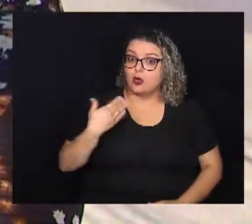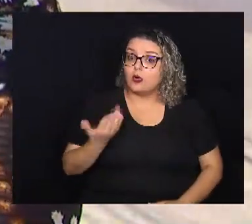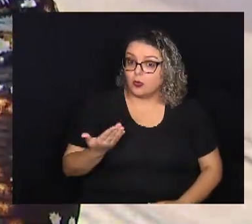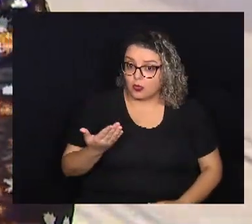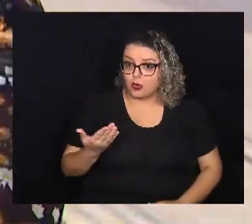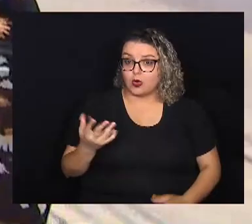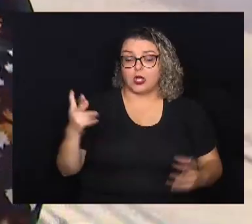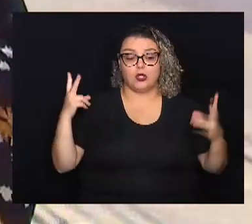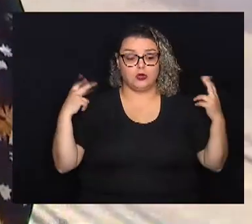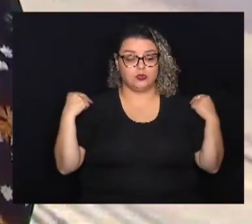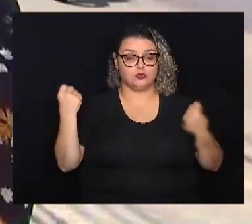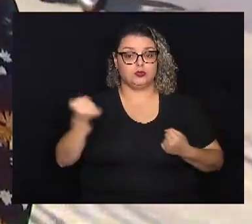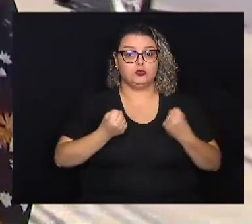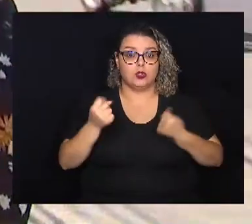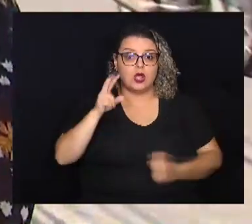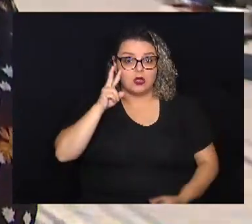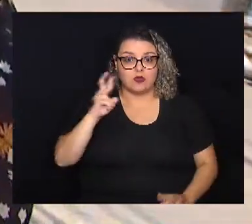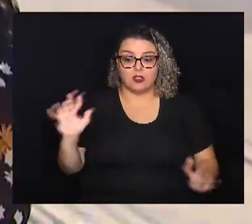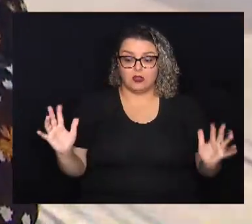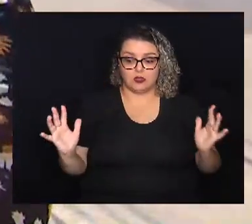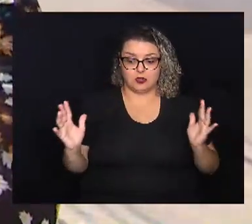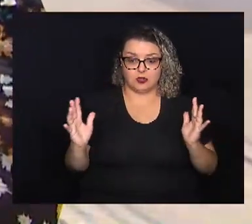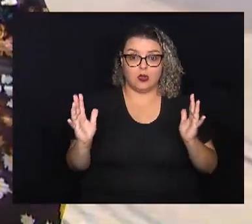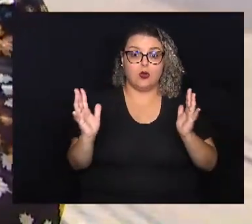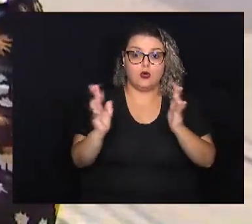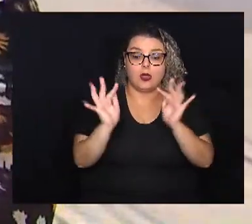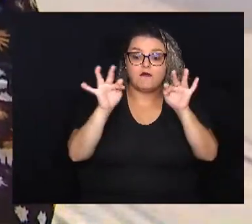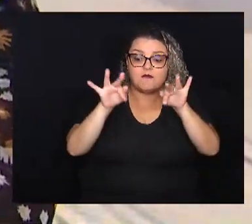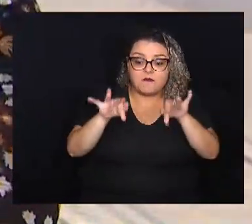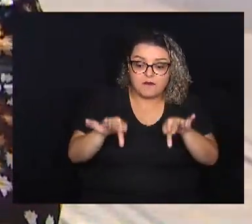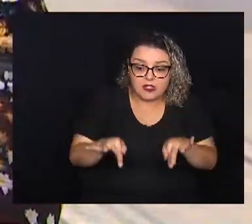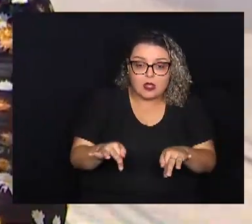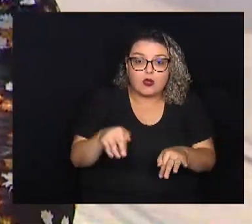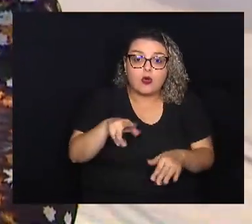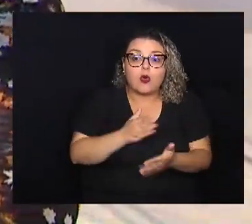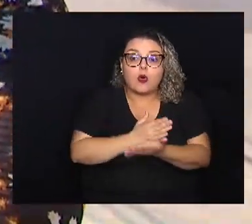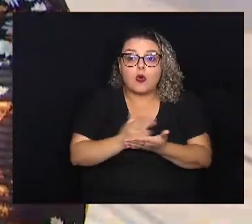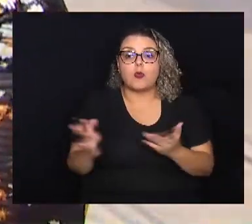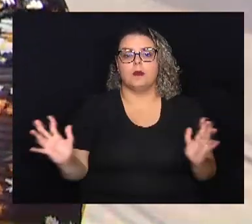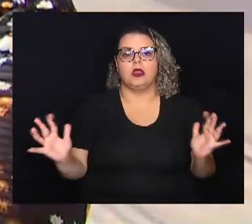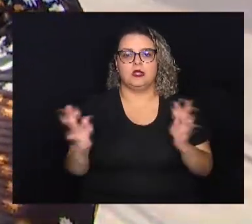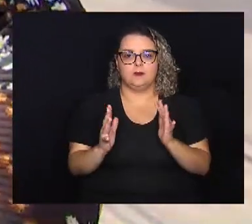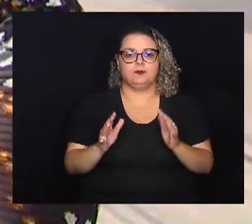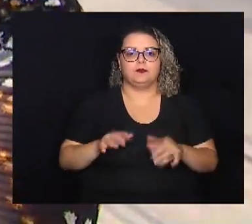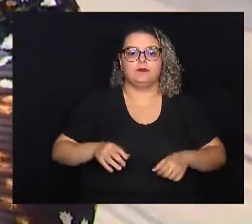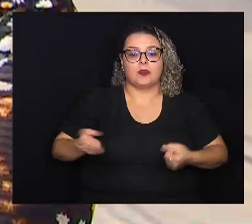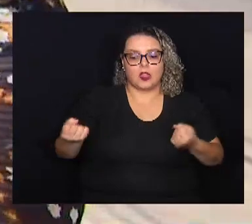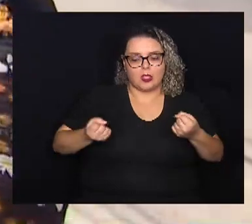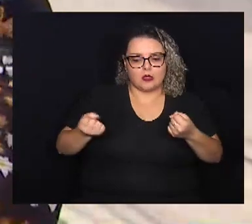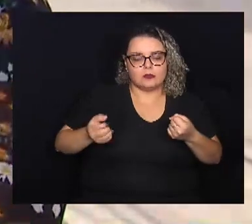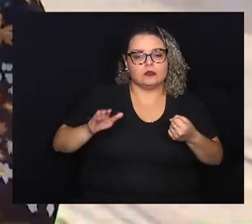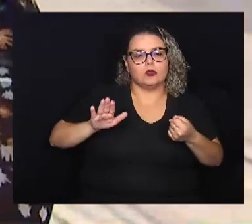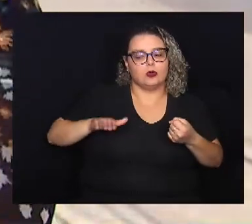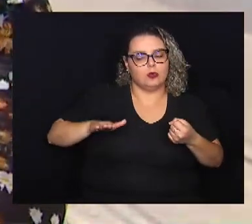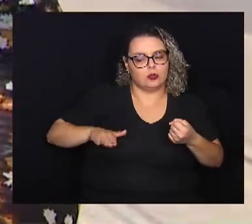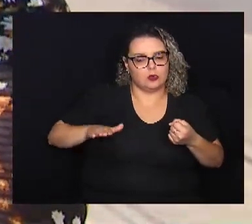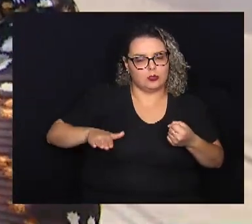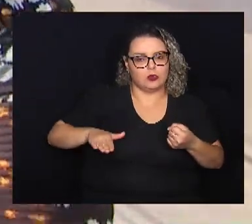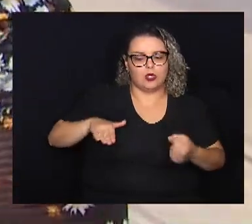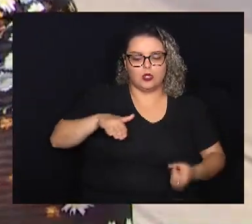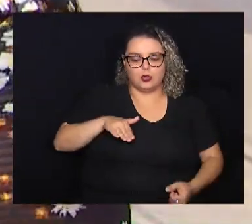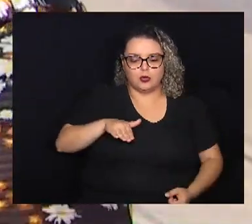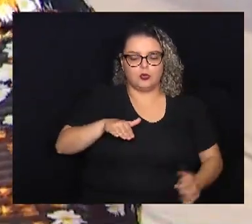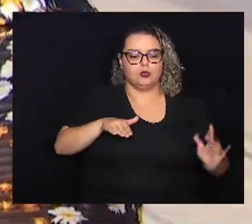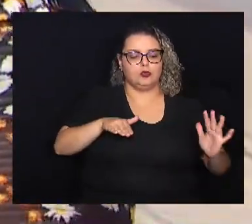avistar um pedestre, finalizando uma travessia ou prestes a iniciar uma travessia, ele diminui a velocidade, para o veículo e deixa o pedestre